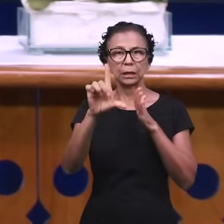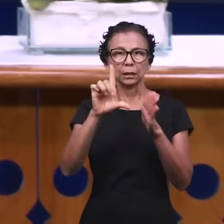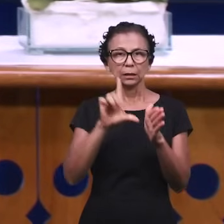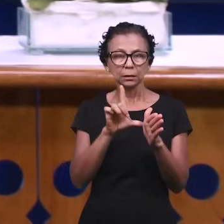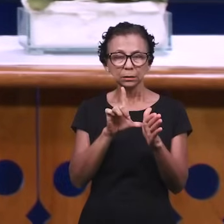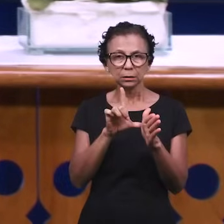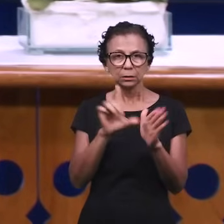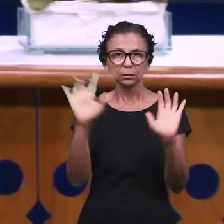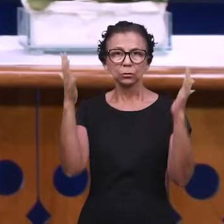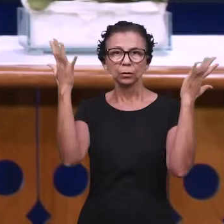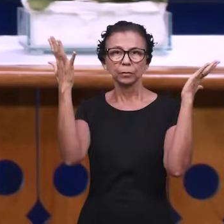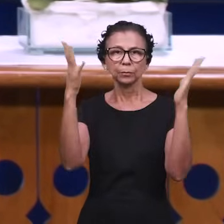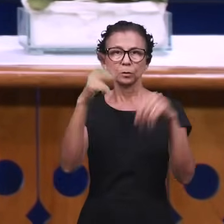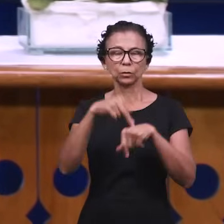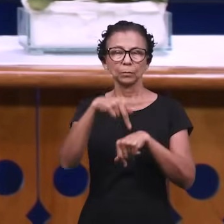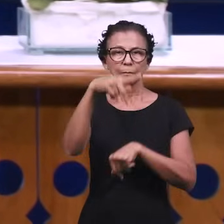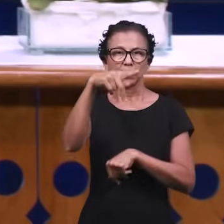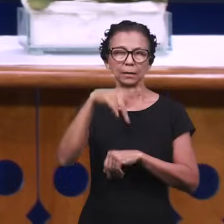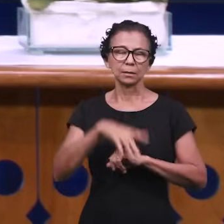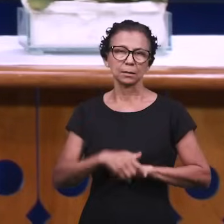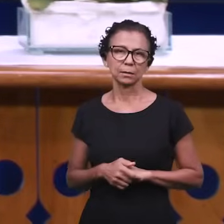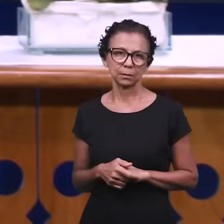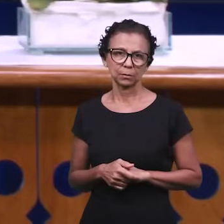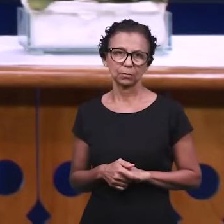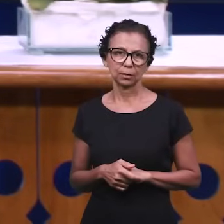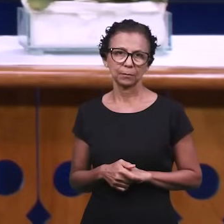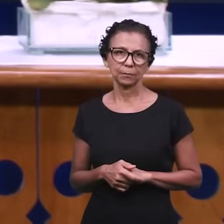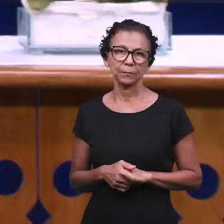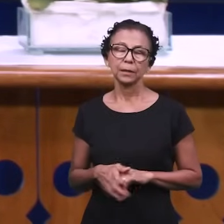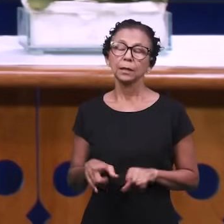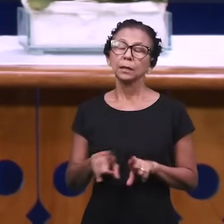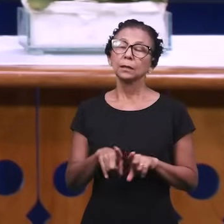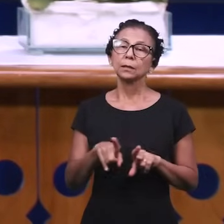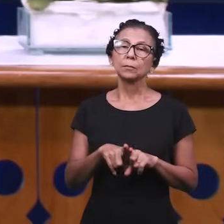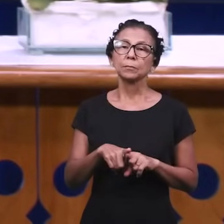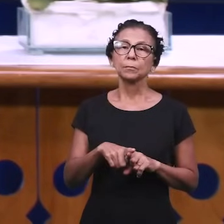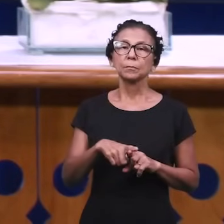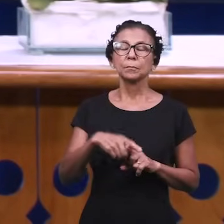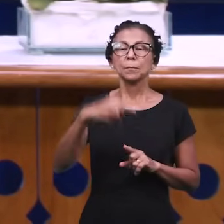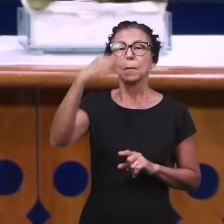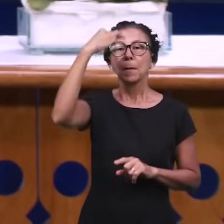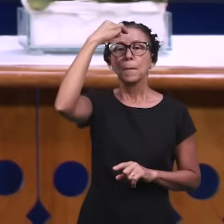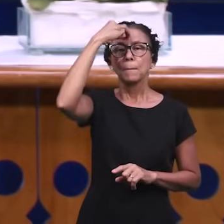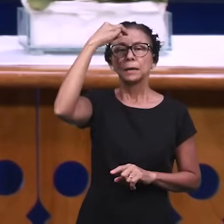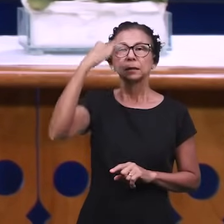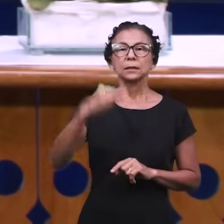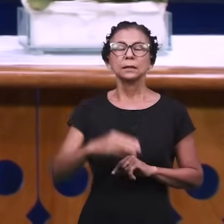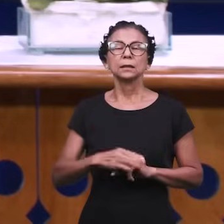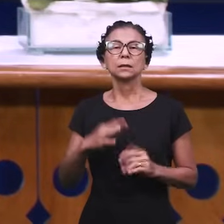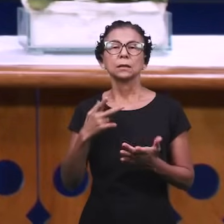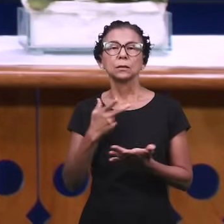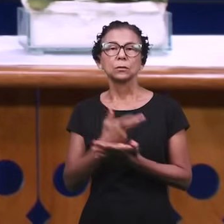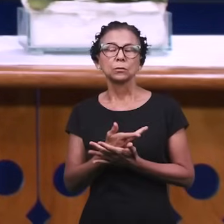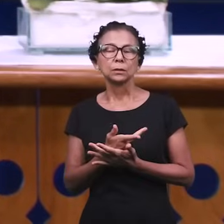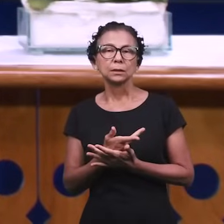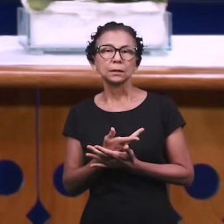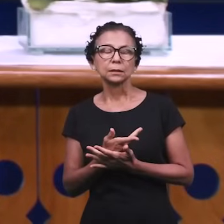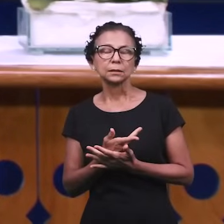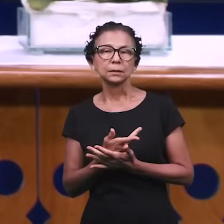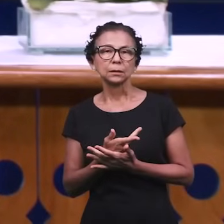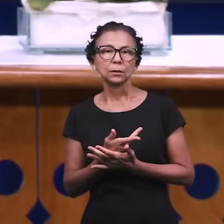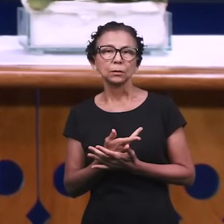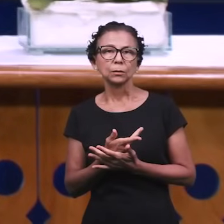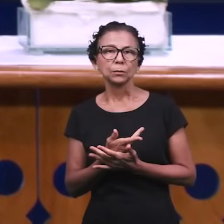no dia 13. E Maria também, a ceia ocorreu no dia 9, à noite, 4 dias